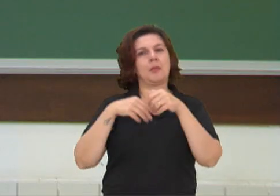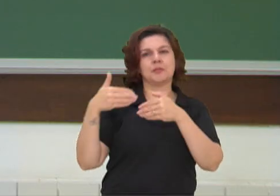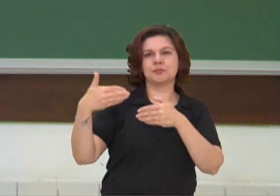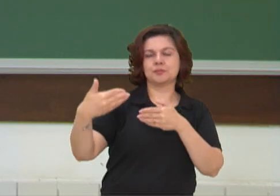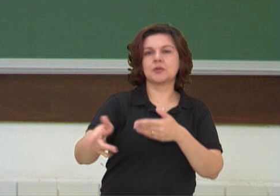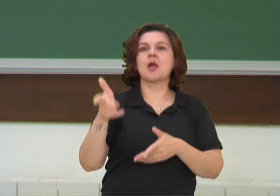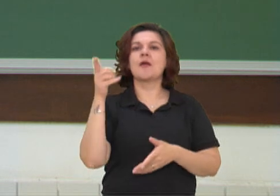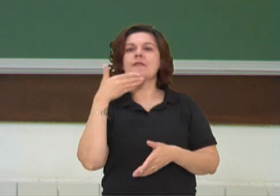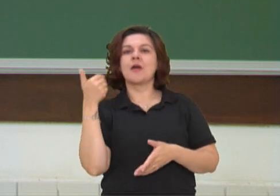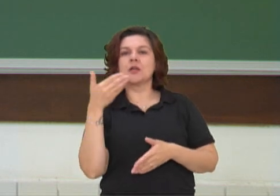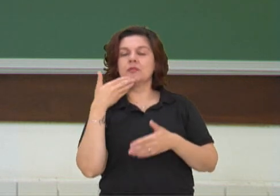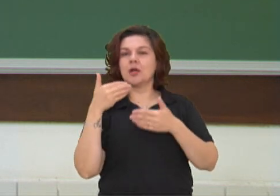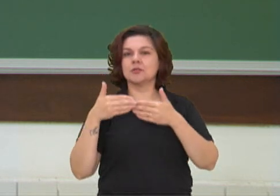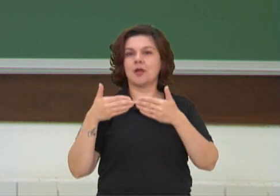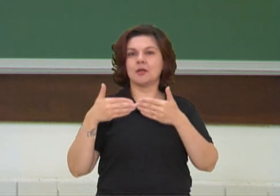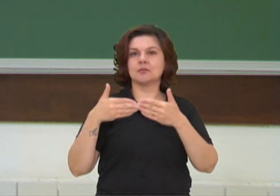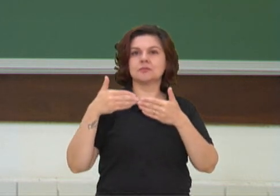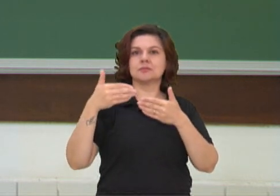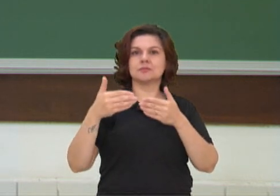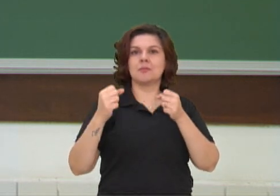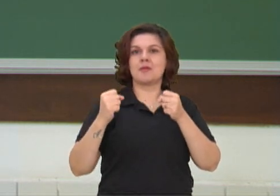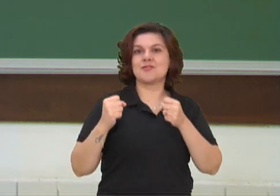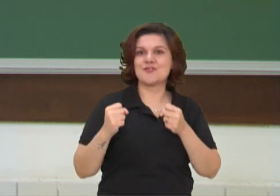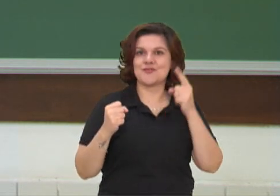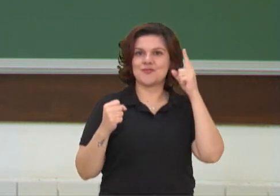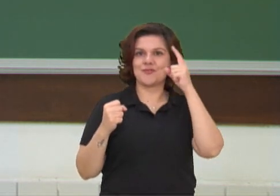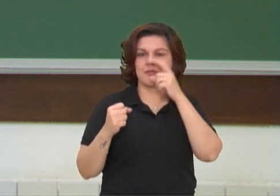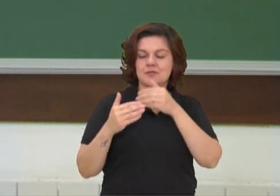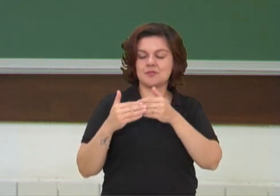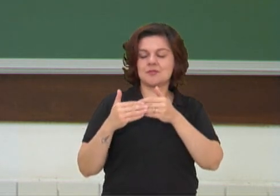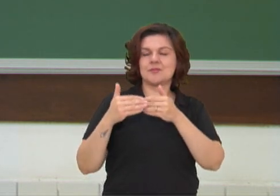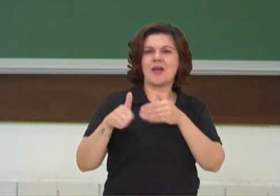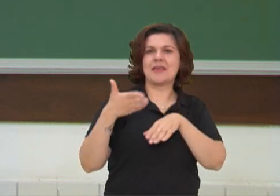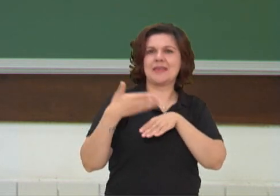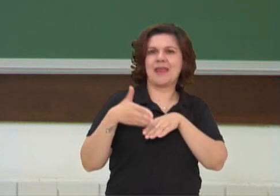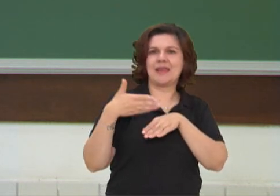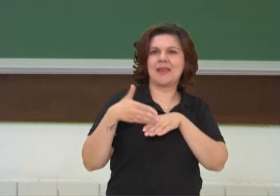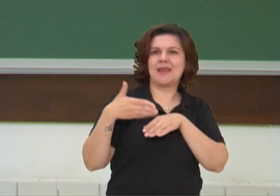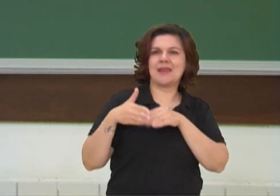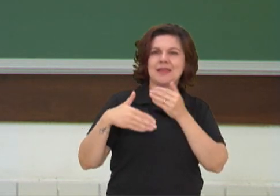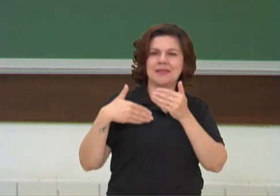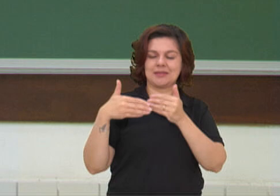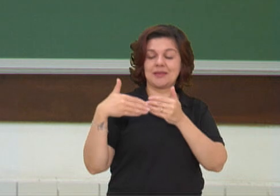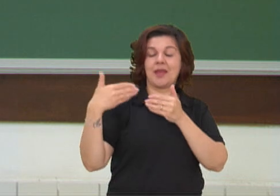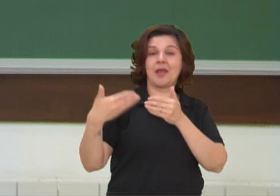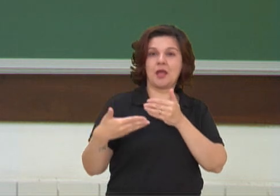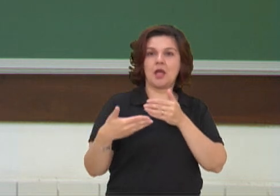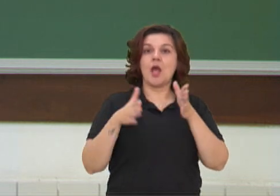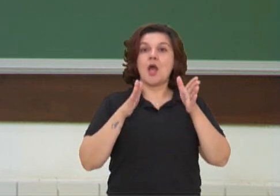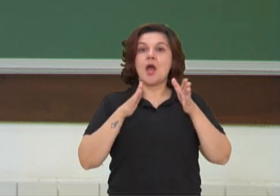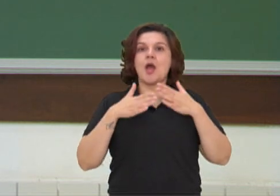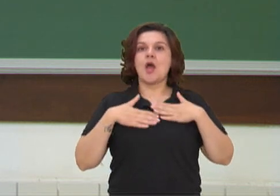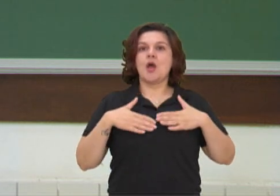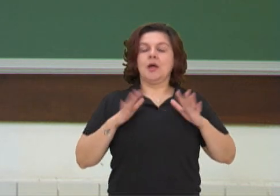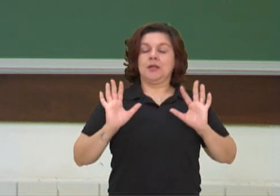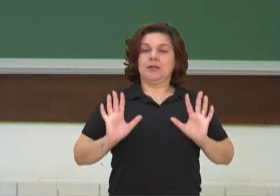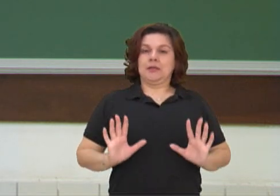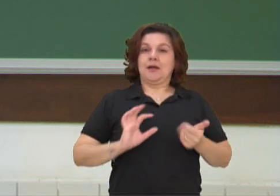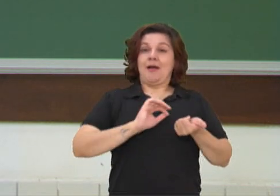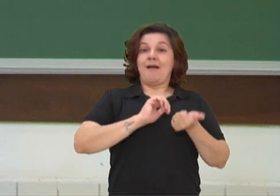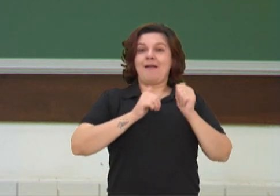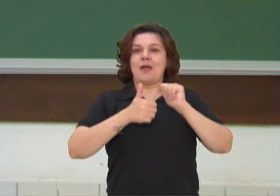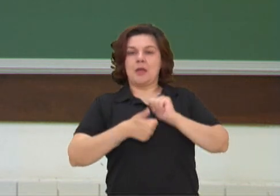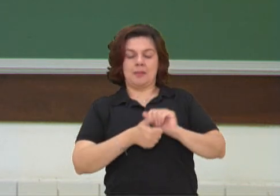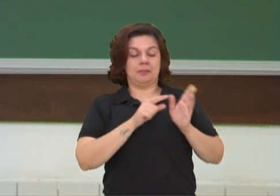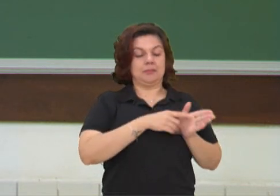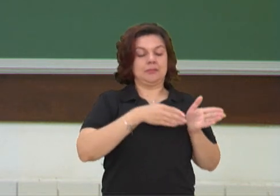para exercícios mais moderados. Aí depois que você tiver um tempo praticando esses exercícios moderados, e seu corpo estiver ali mais adaptado, você pode